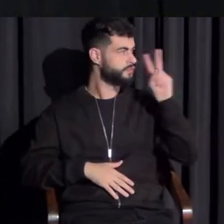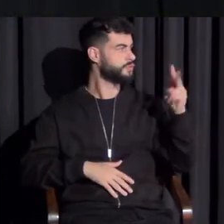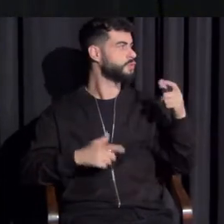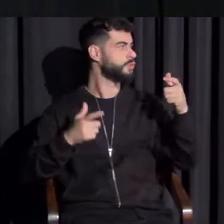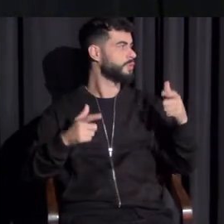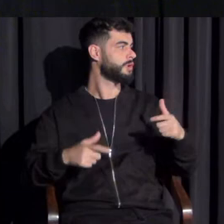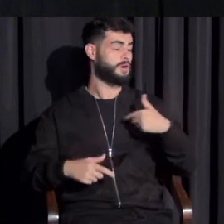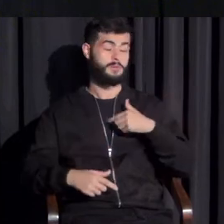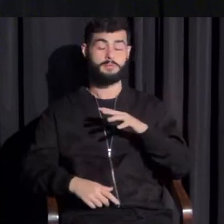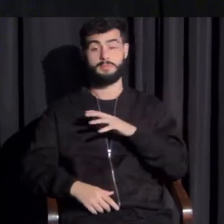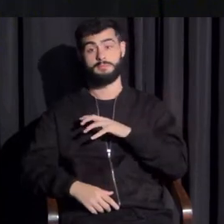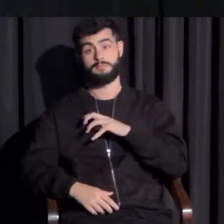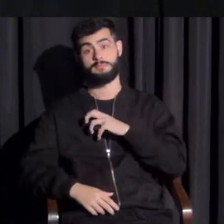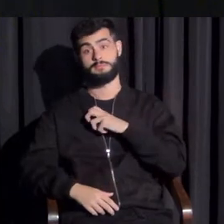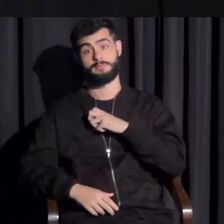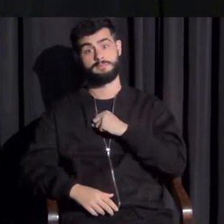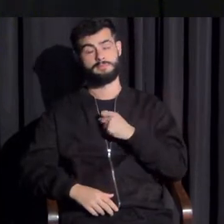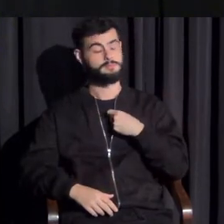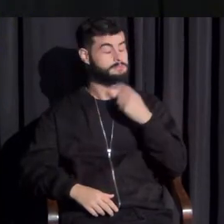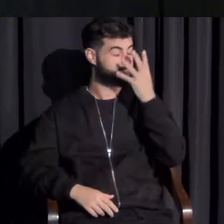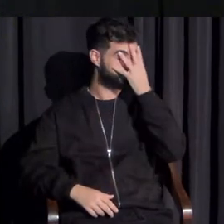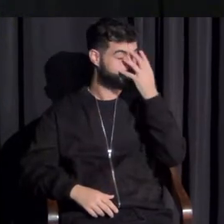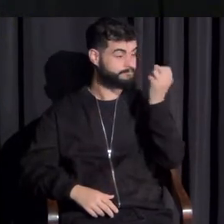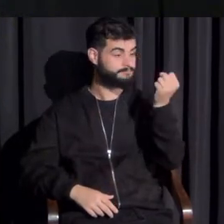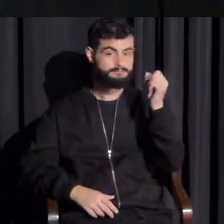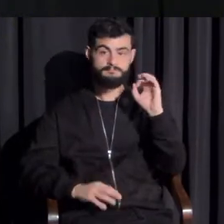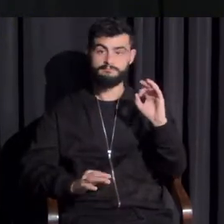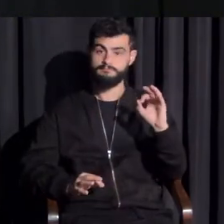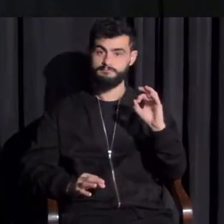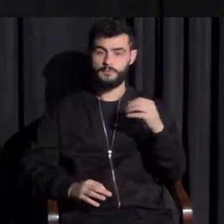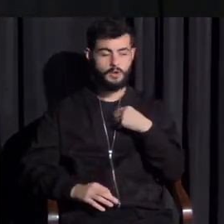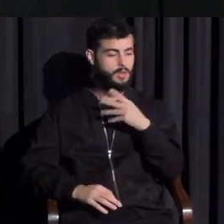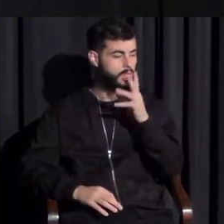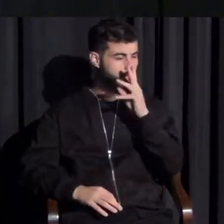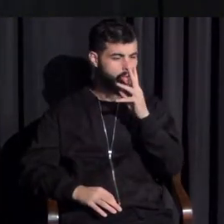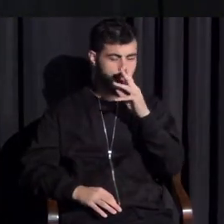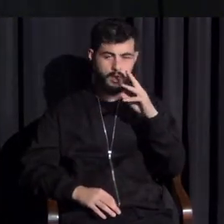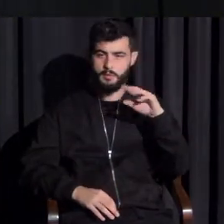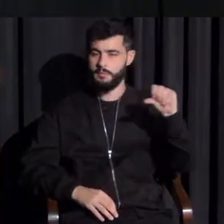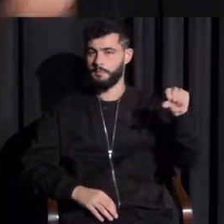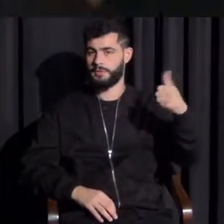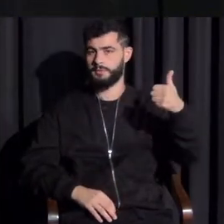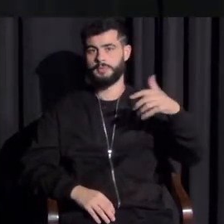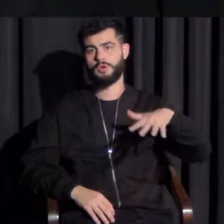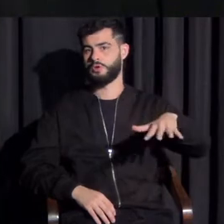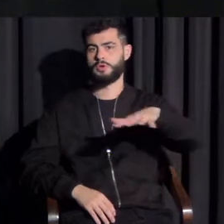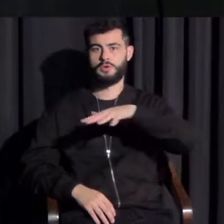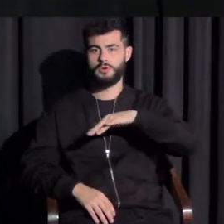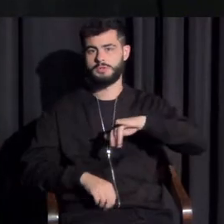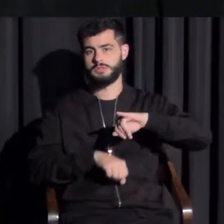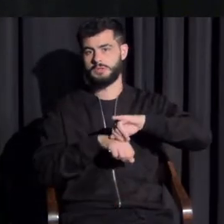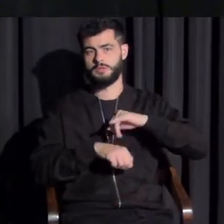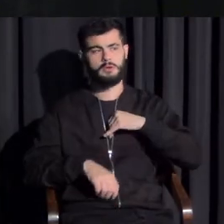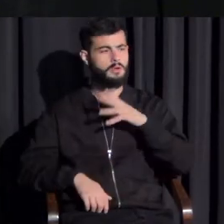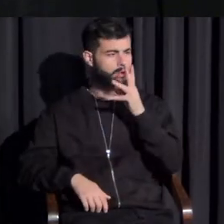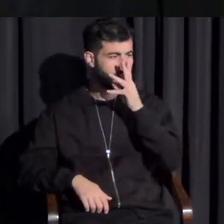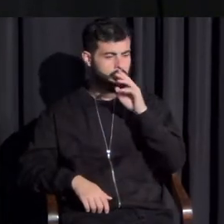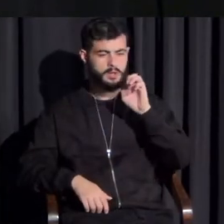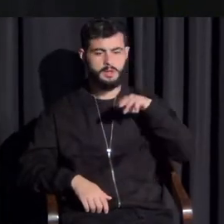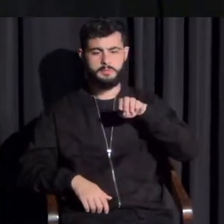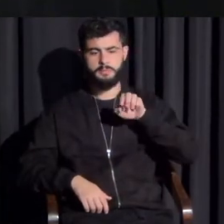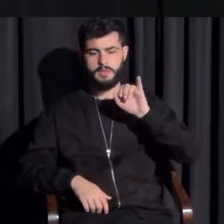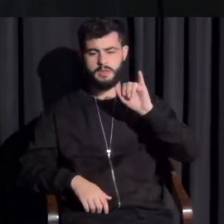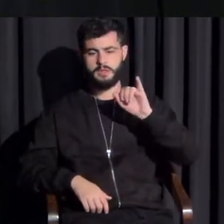paixão minha, assim, de interesse. Eu achei, para mim, uma das coisas mais fascinantes ter acontecido aqui nessa região, que é o pessoal da EMEI, Armando